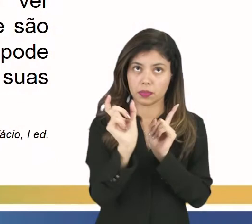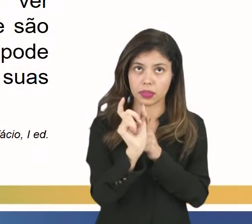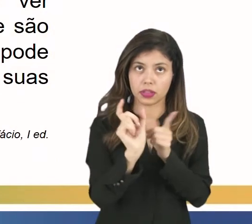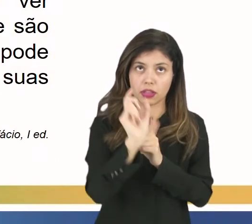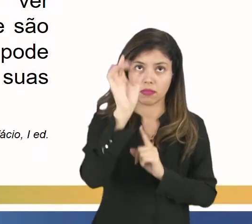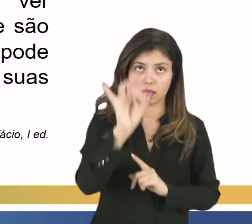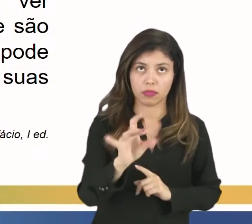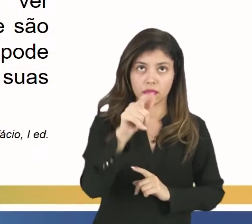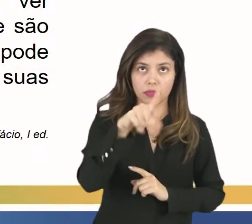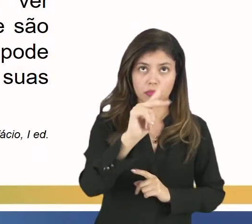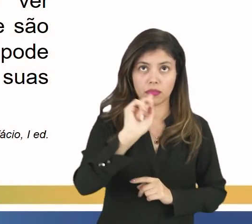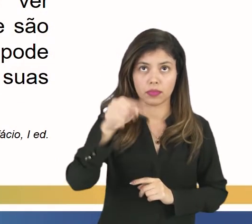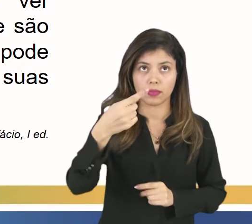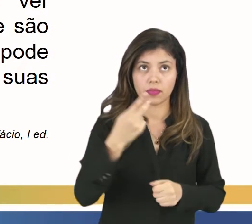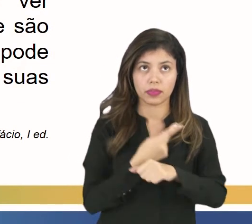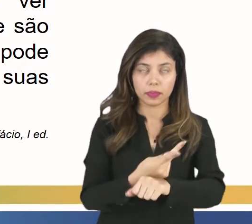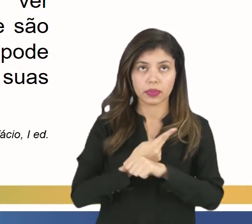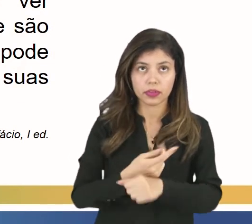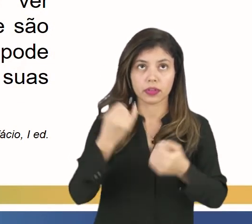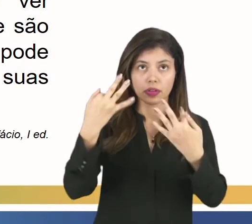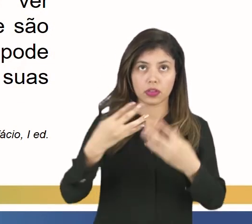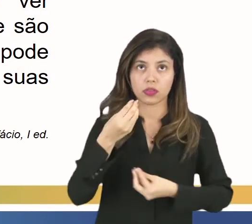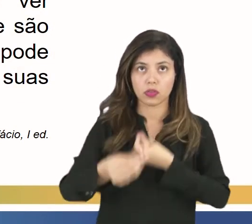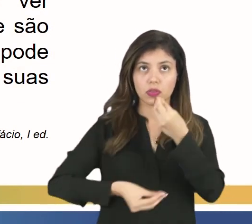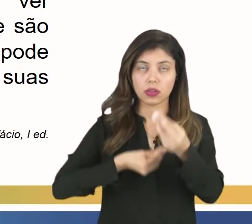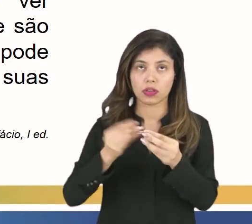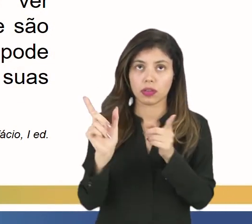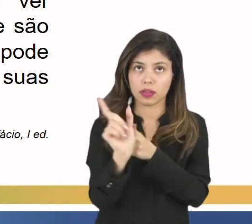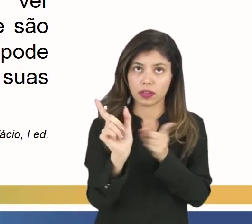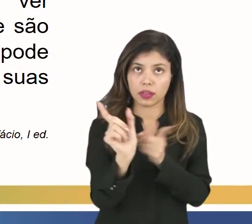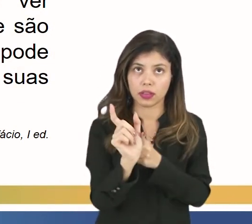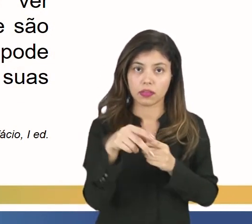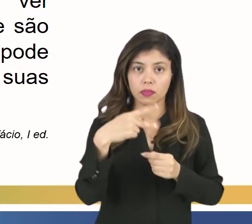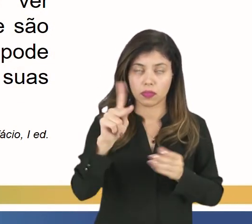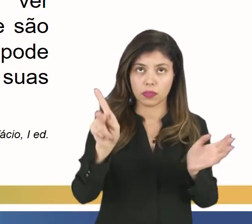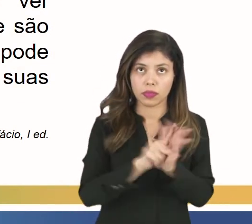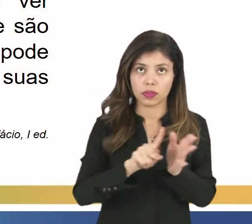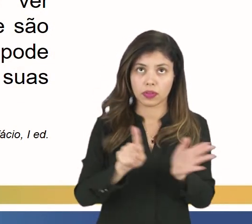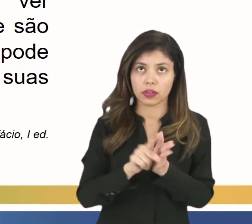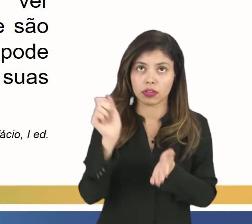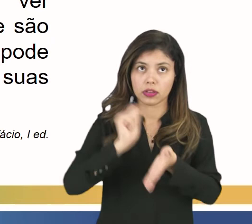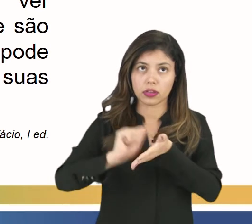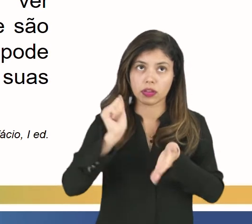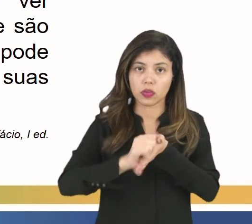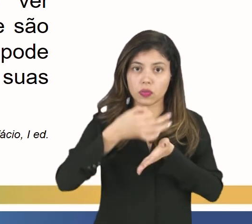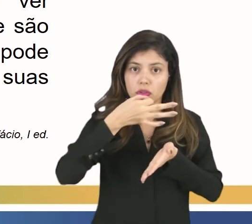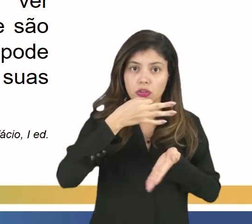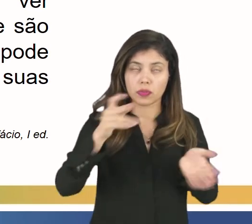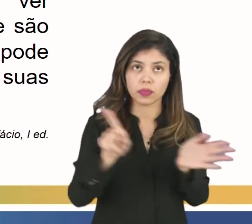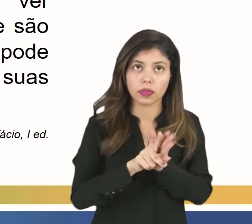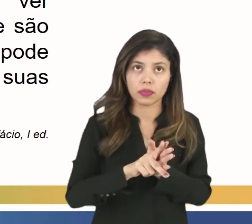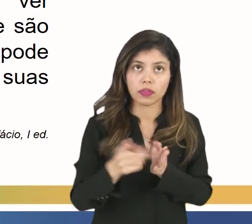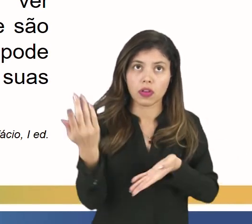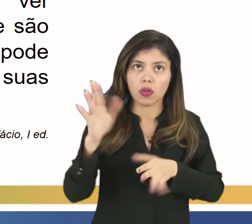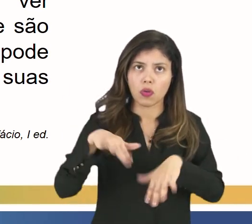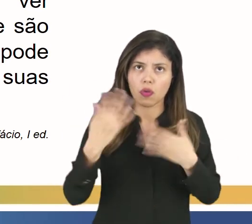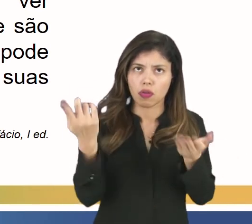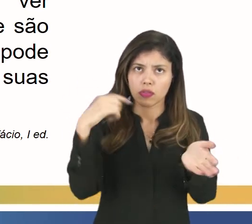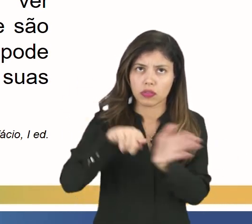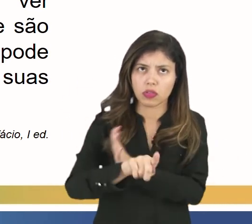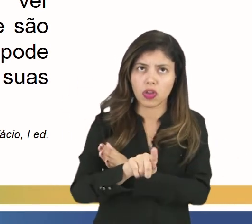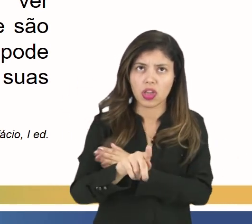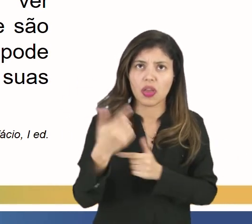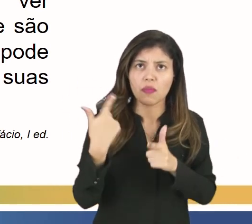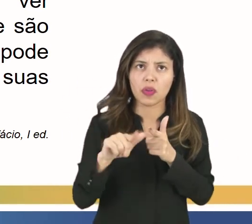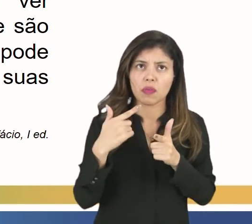Kant, né, e depois faça uma pesquisa explicando com as suas próprias palavras quais são as questões que atormentam a